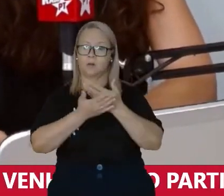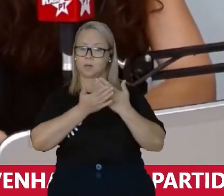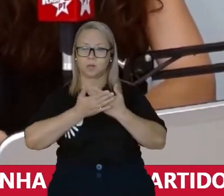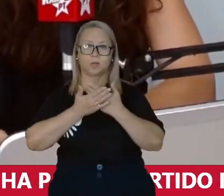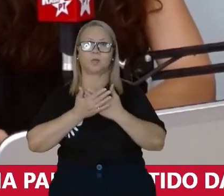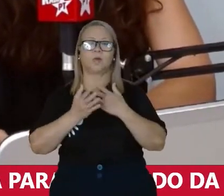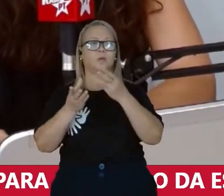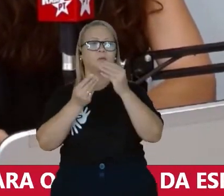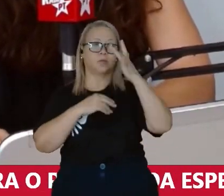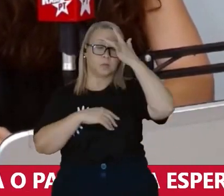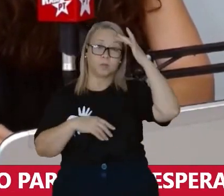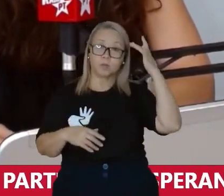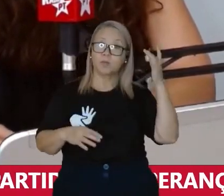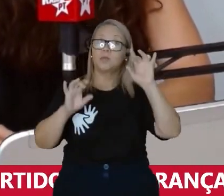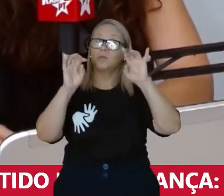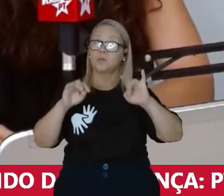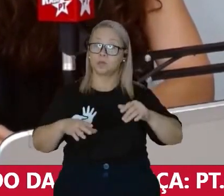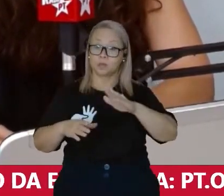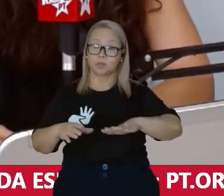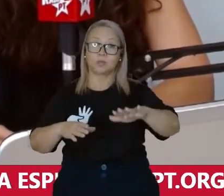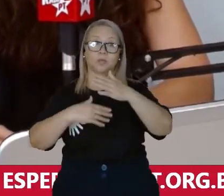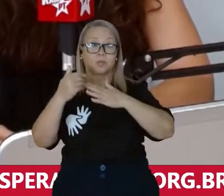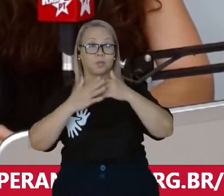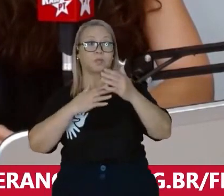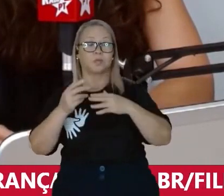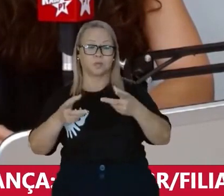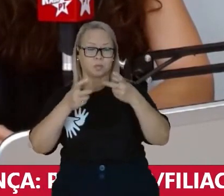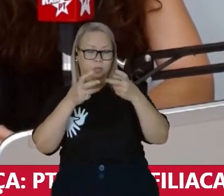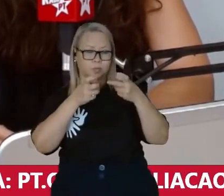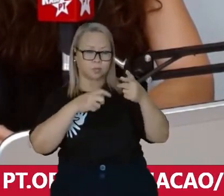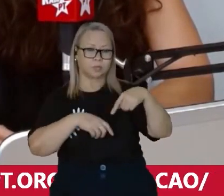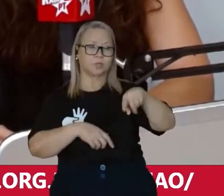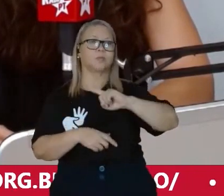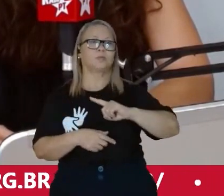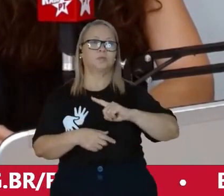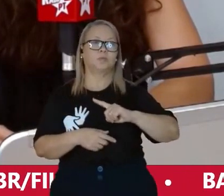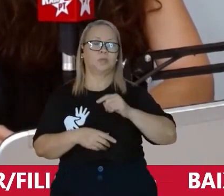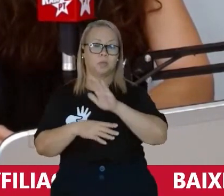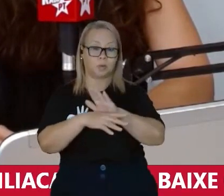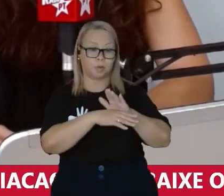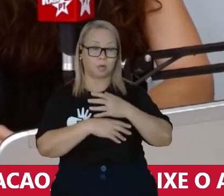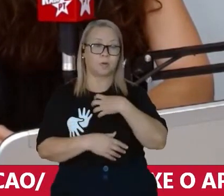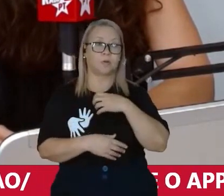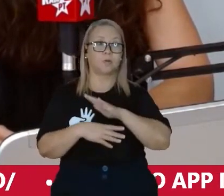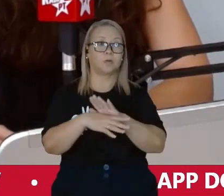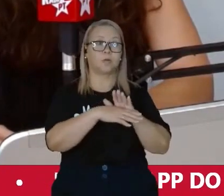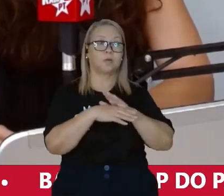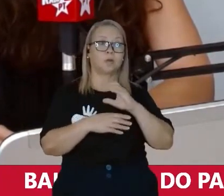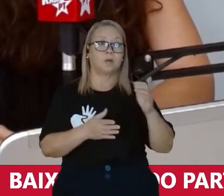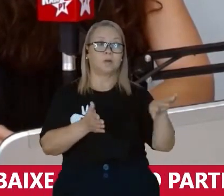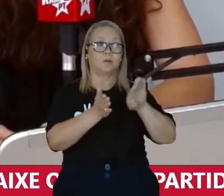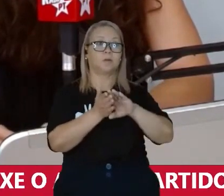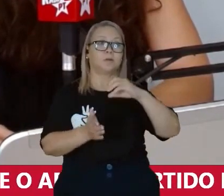muita gente especializada em diversas áreas que estava enxergando ali um canal para suas contribuições chegarem à CPI, e